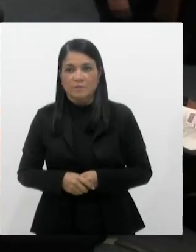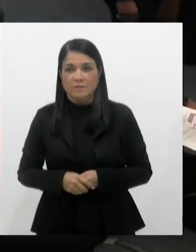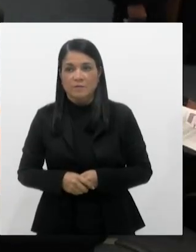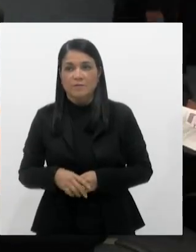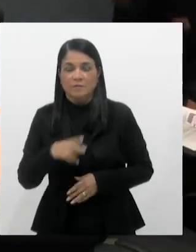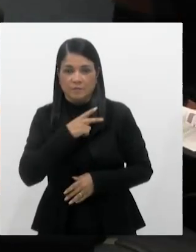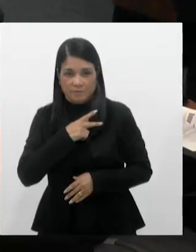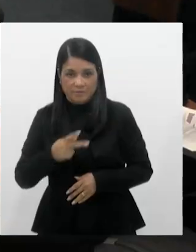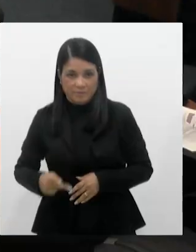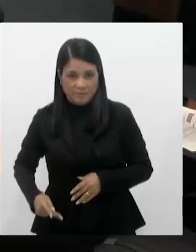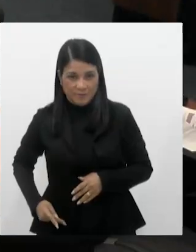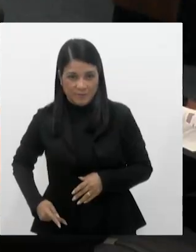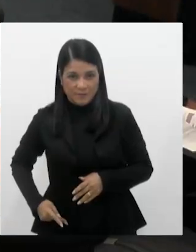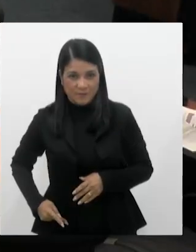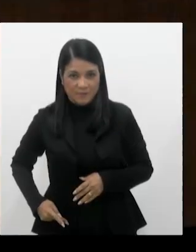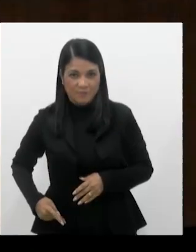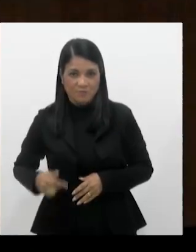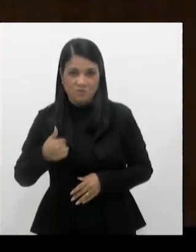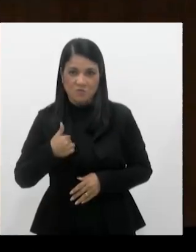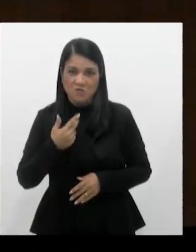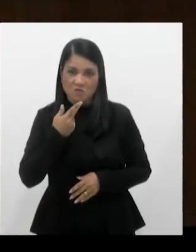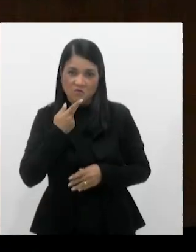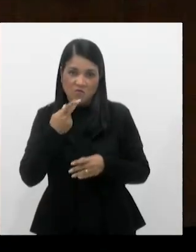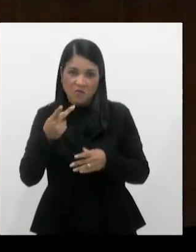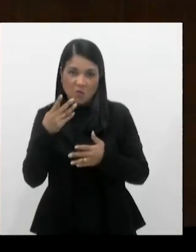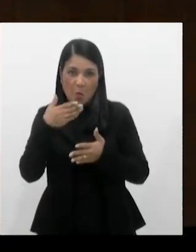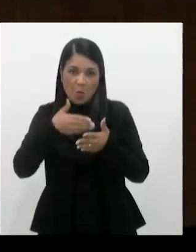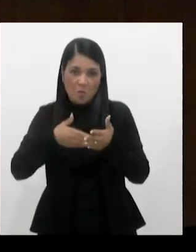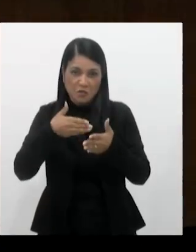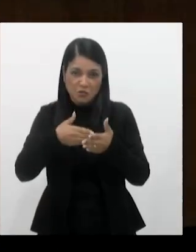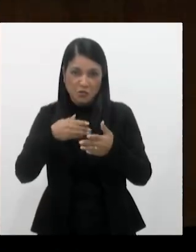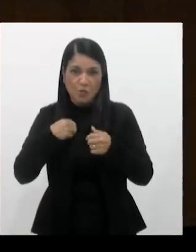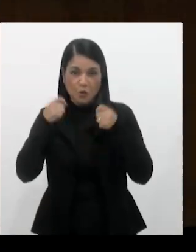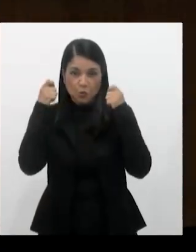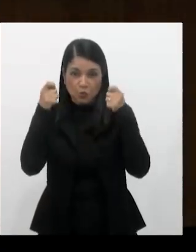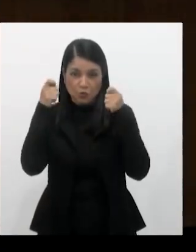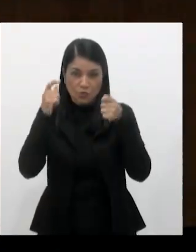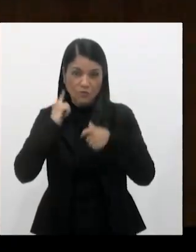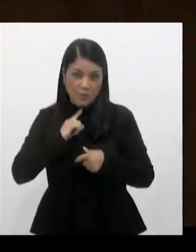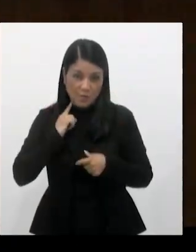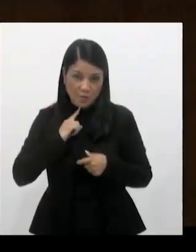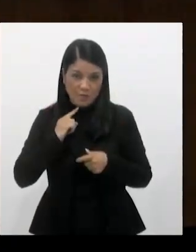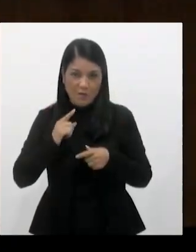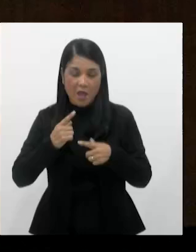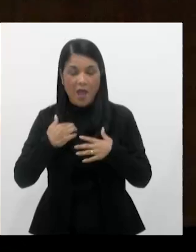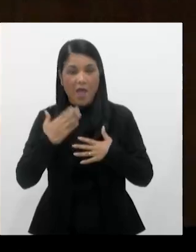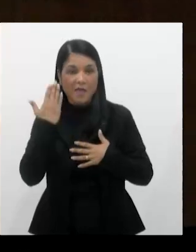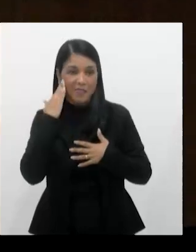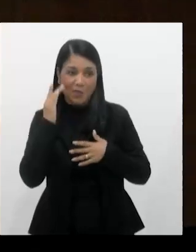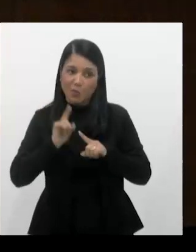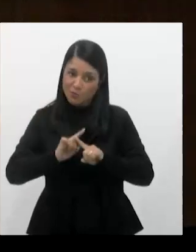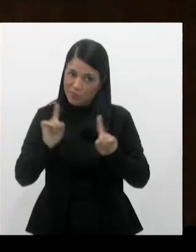Presidente, eu não sei se eu me declaro impedido por ser torcedor do Flamengo, mas eu entendo que não.